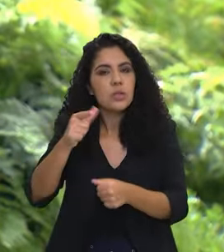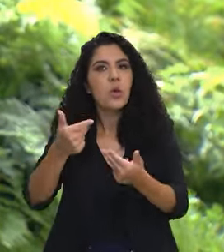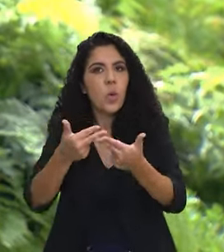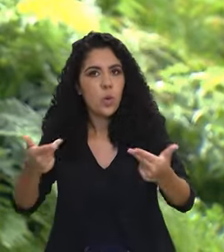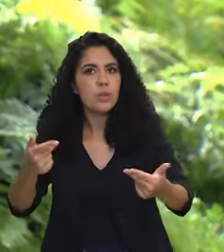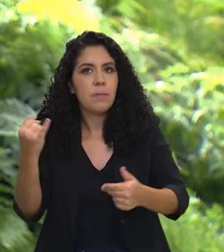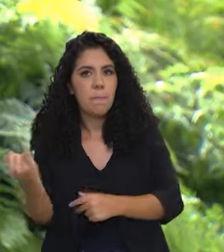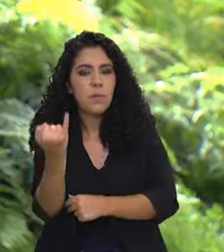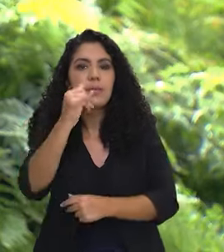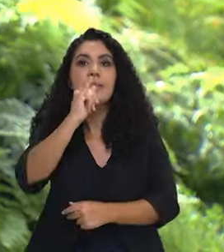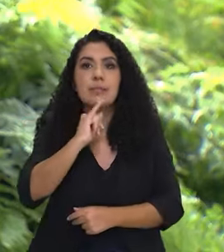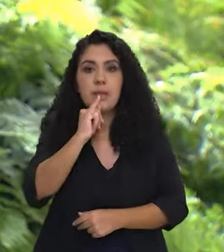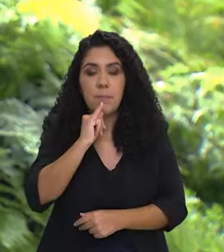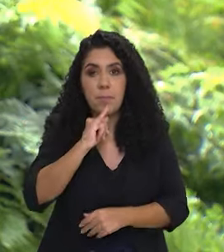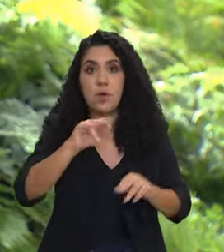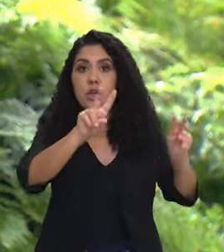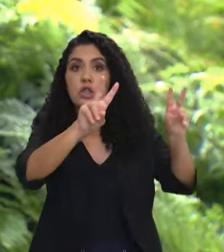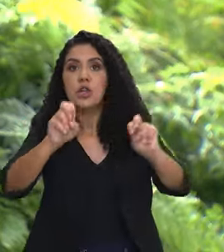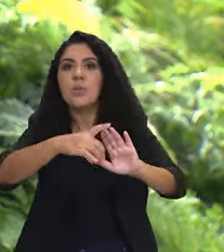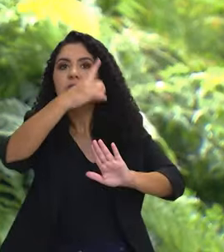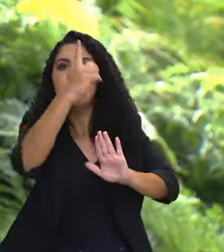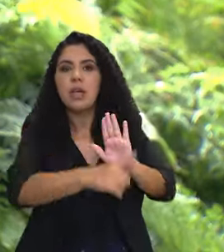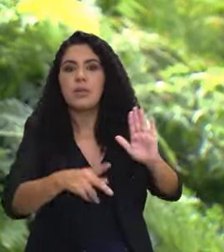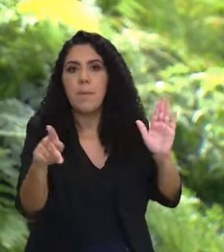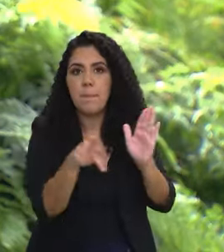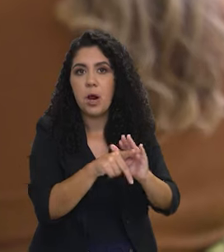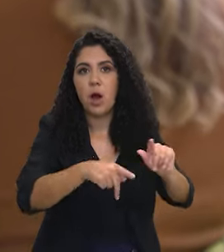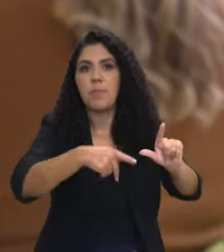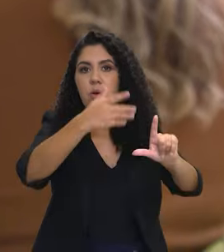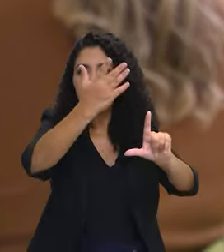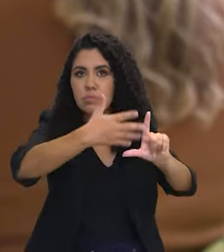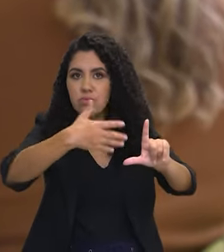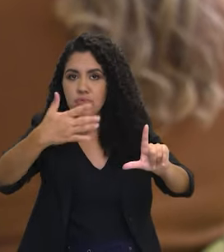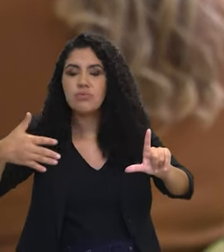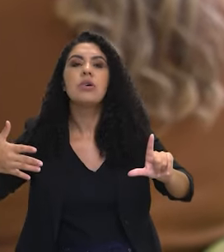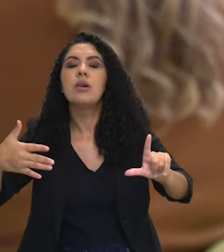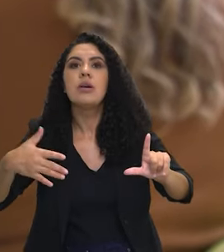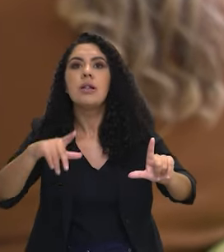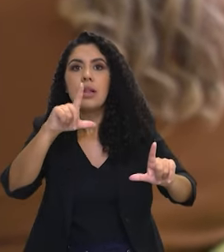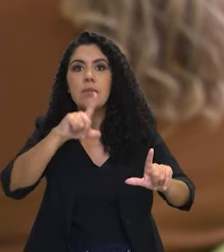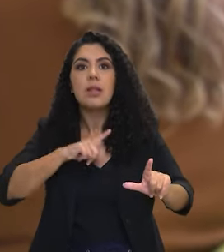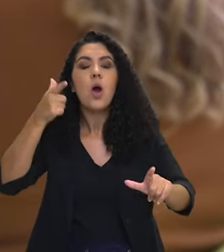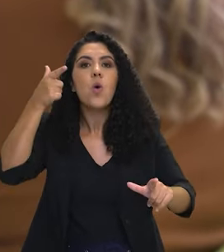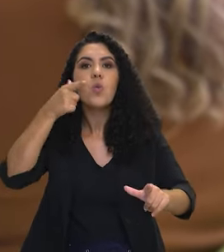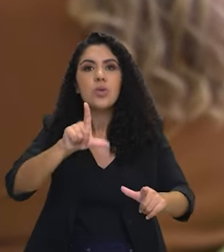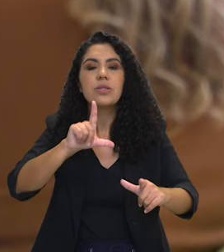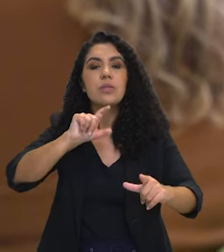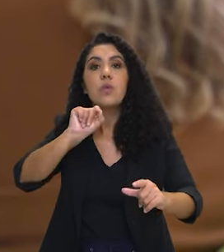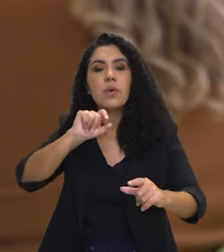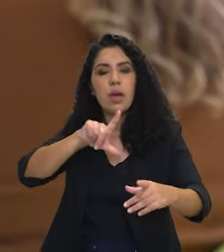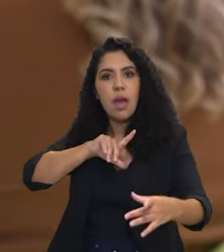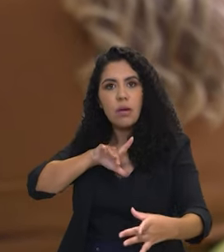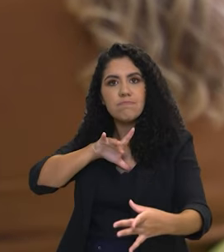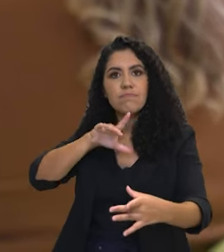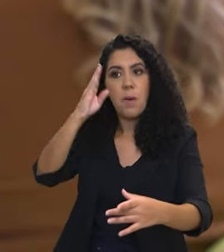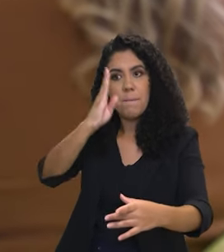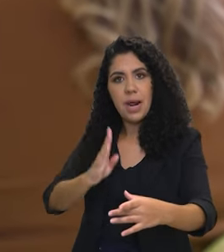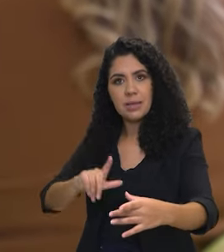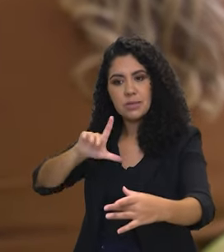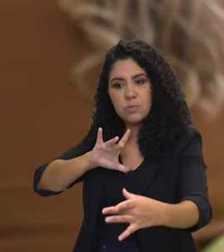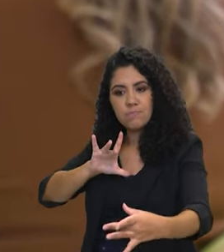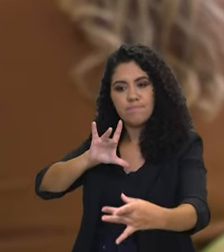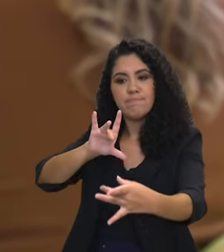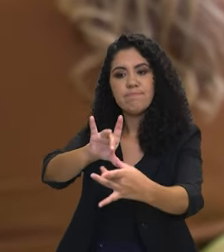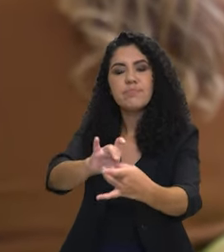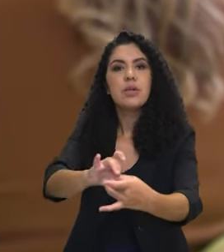por exemplo, nos direitos LGBTQIA+, o Brasil se somou à Equal Rights Coalition, a coalizão